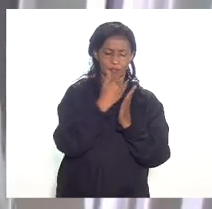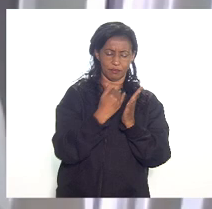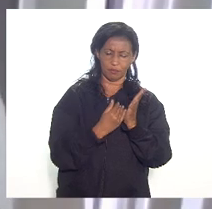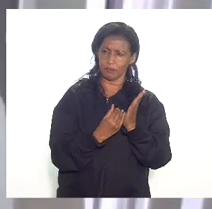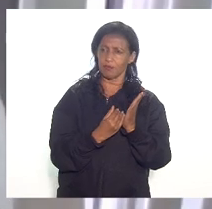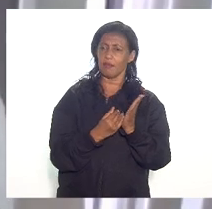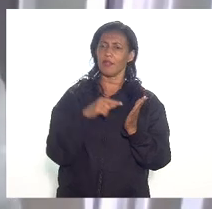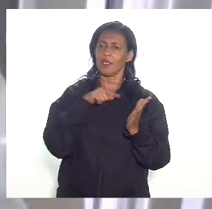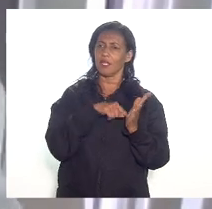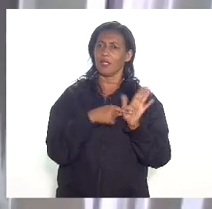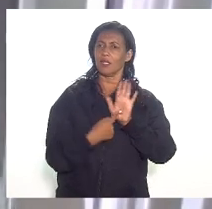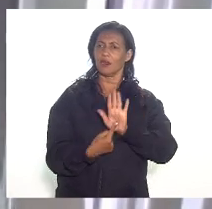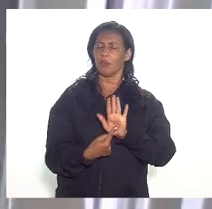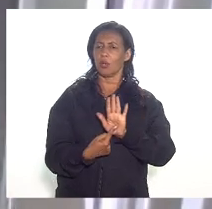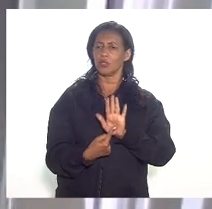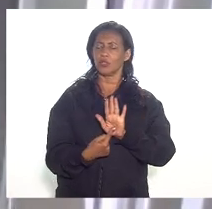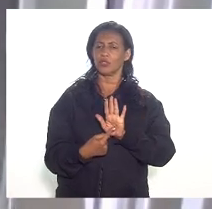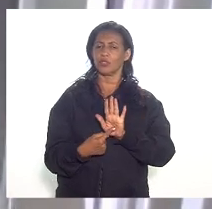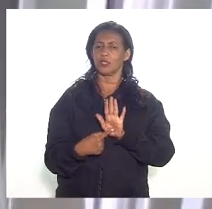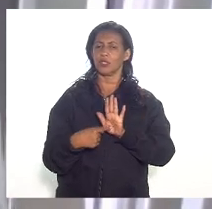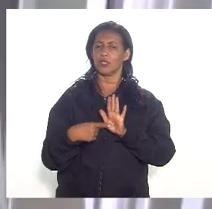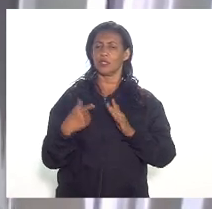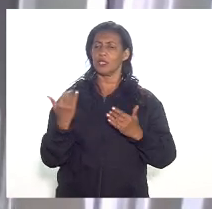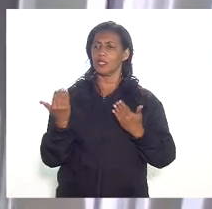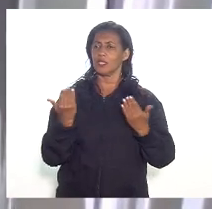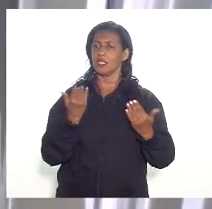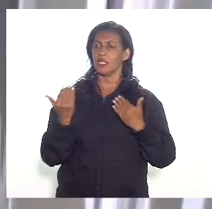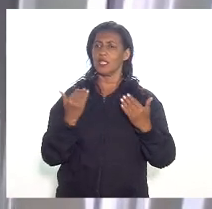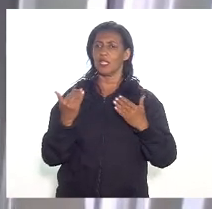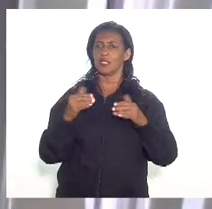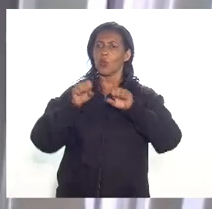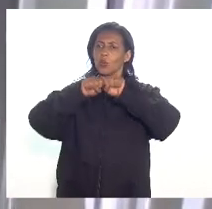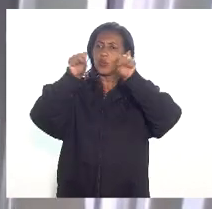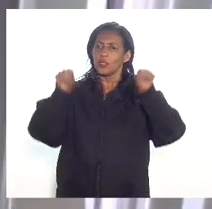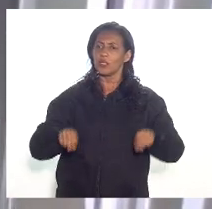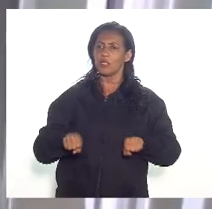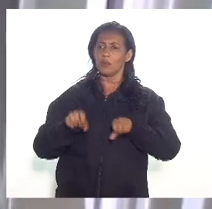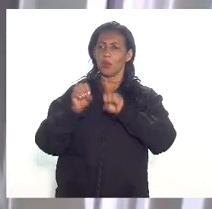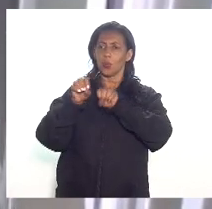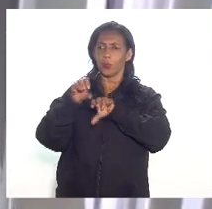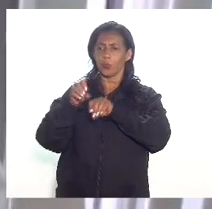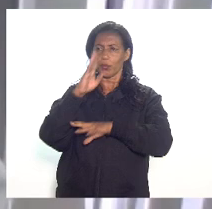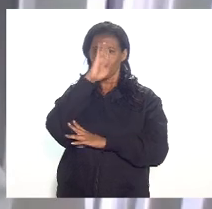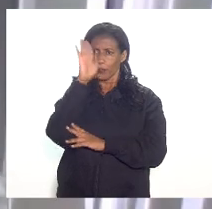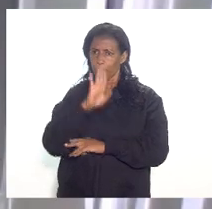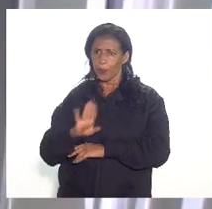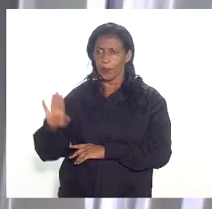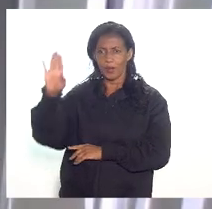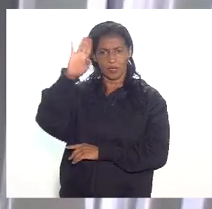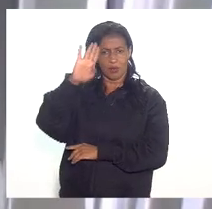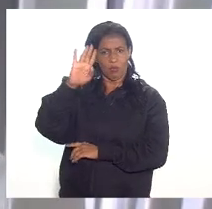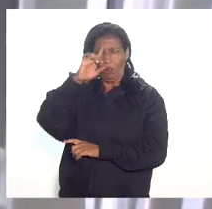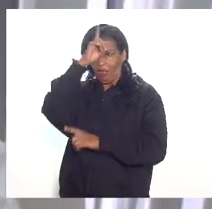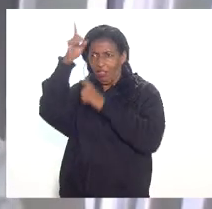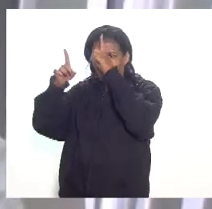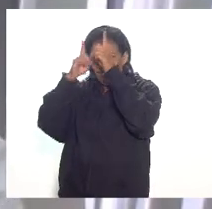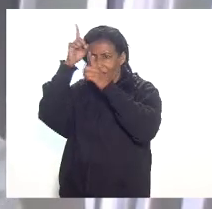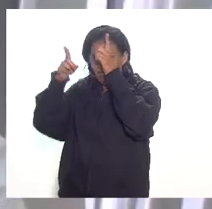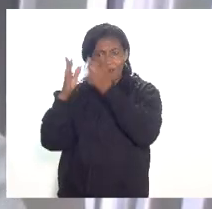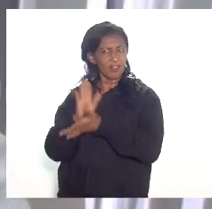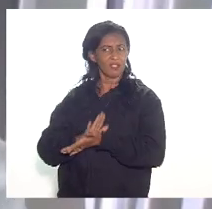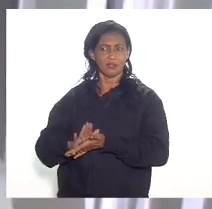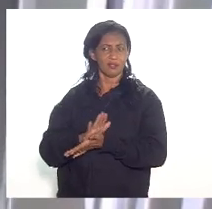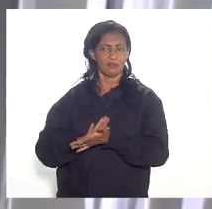estabelecem em relação ao sistema de ensino no Brasil eles não estão inventando nada estão